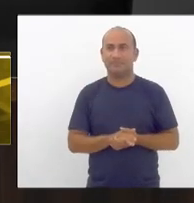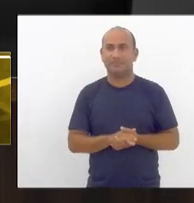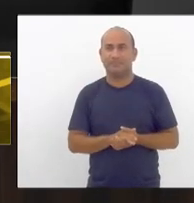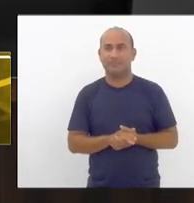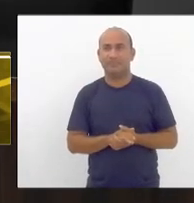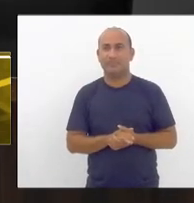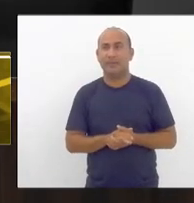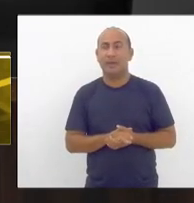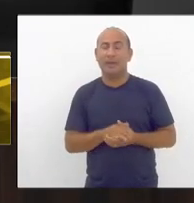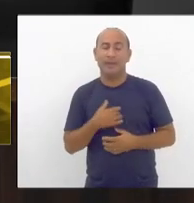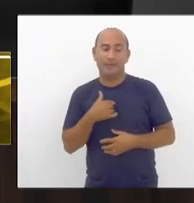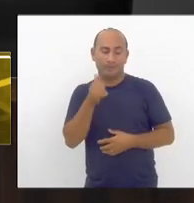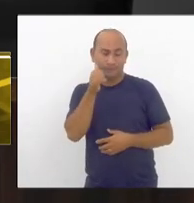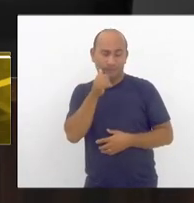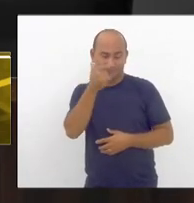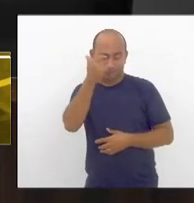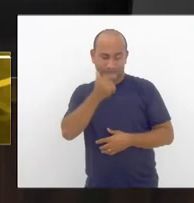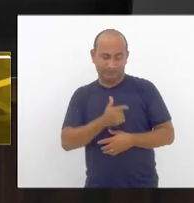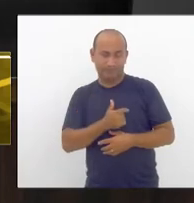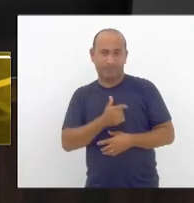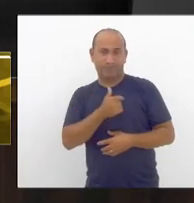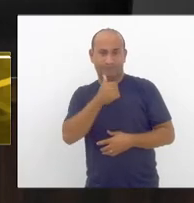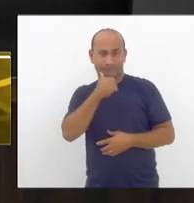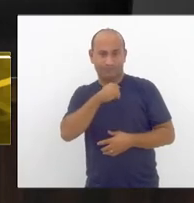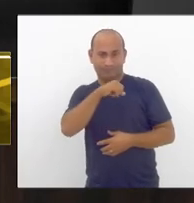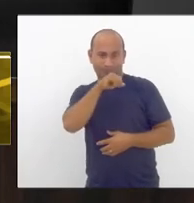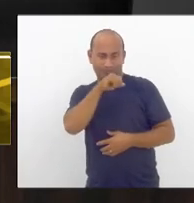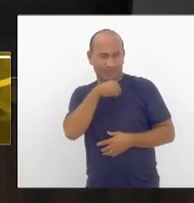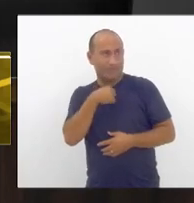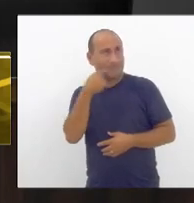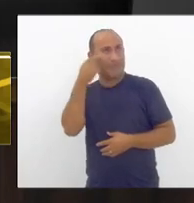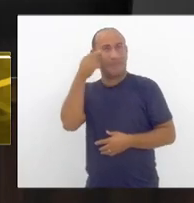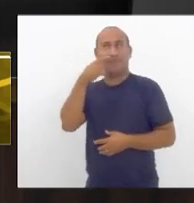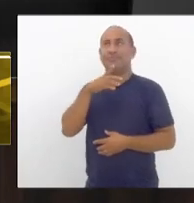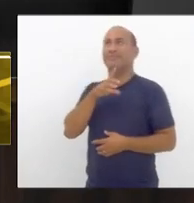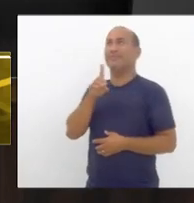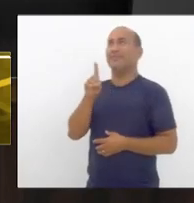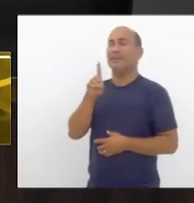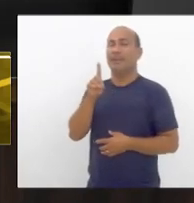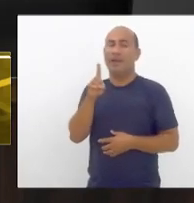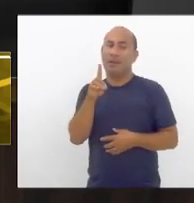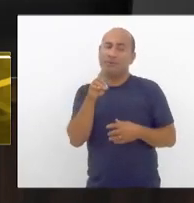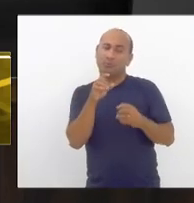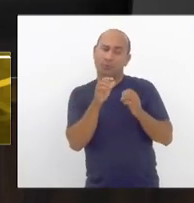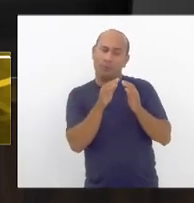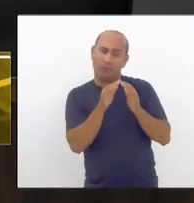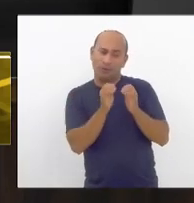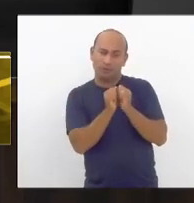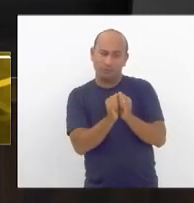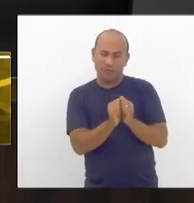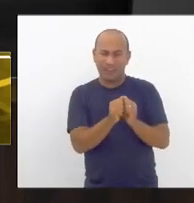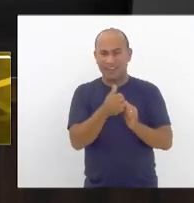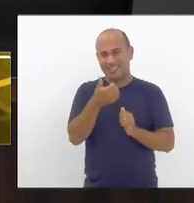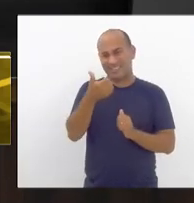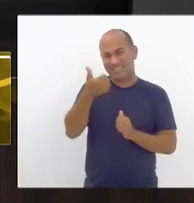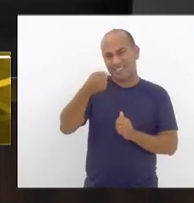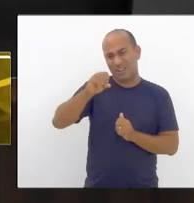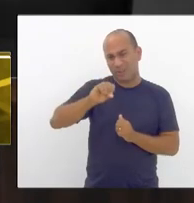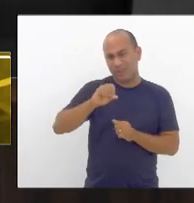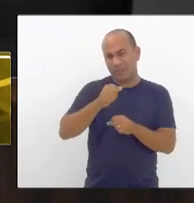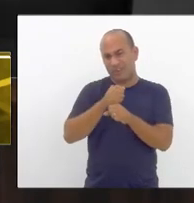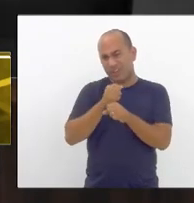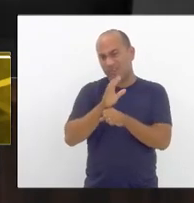como mãe eu pensei assim meu Deus né ele não mora mais comigo mas tem já tá com desde 19 anos que ele tá